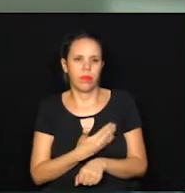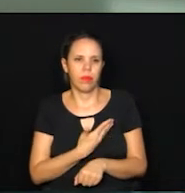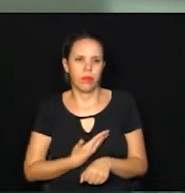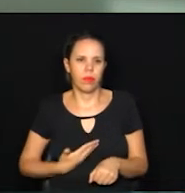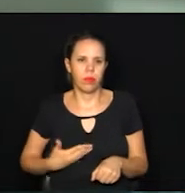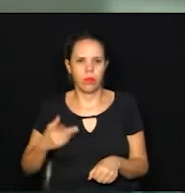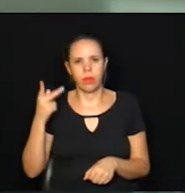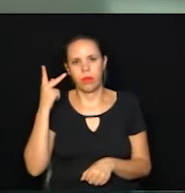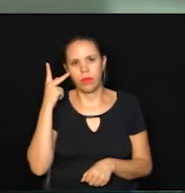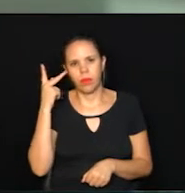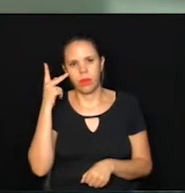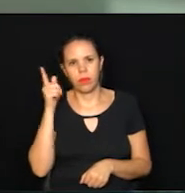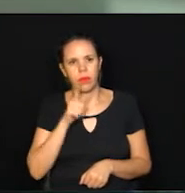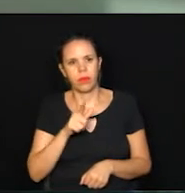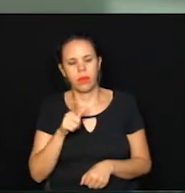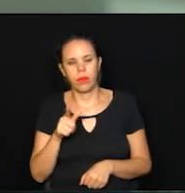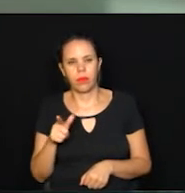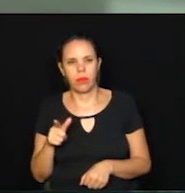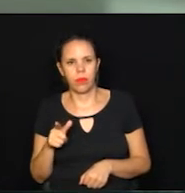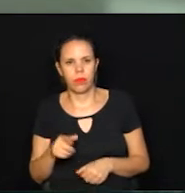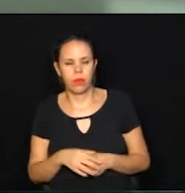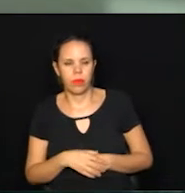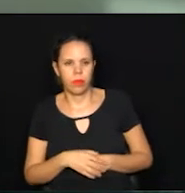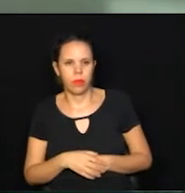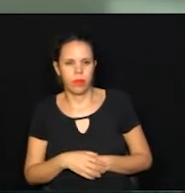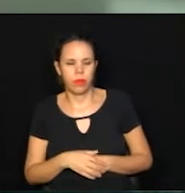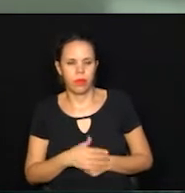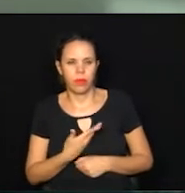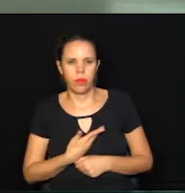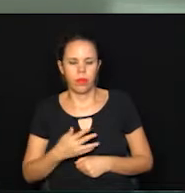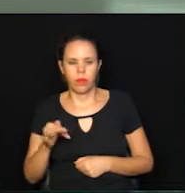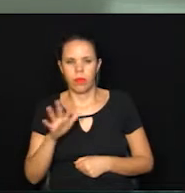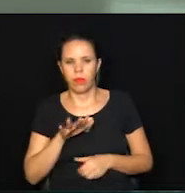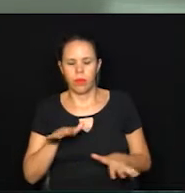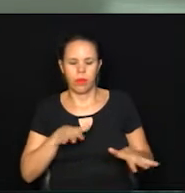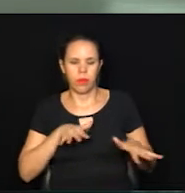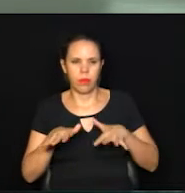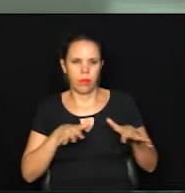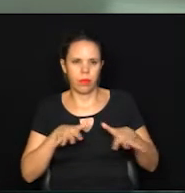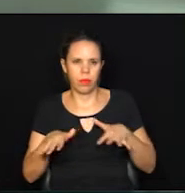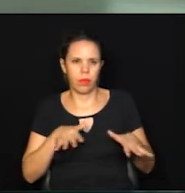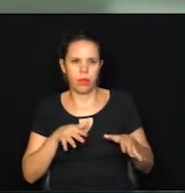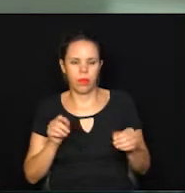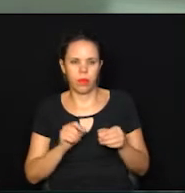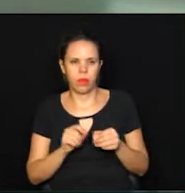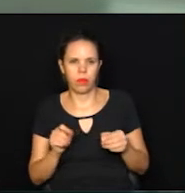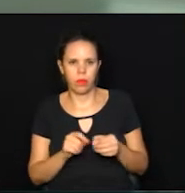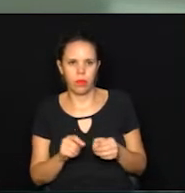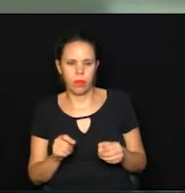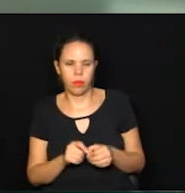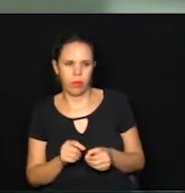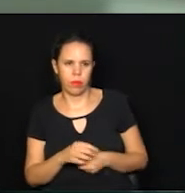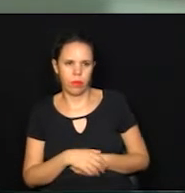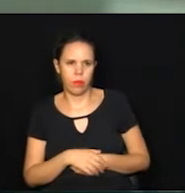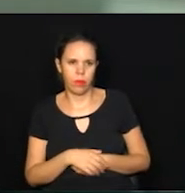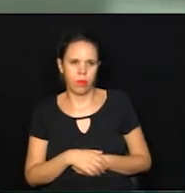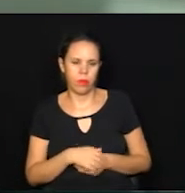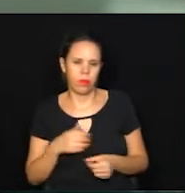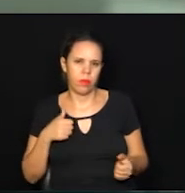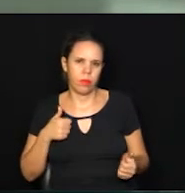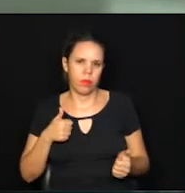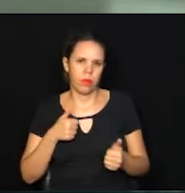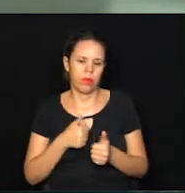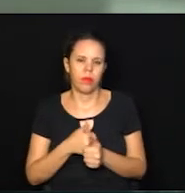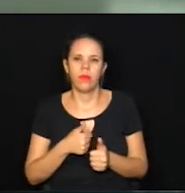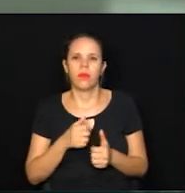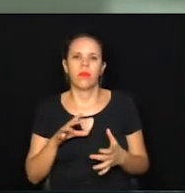Paulo para que daí o governo federal se movimentasse e fizesse essa aproximação com